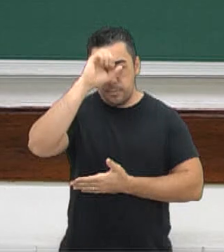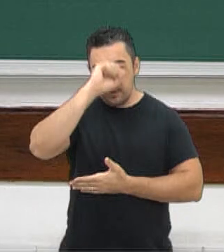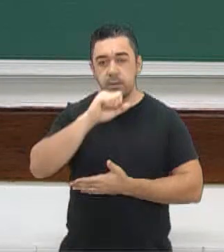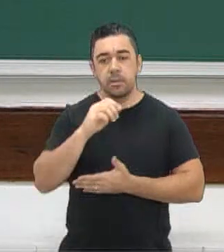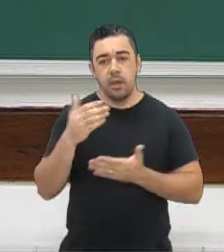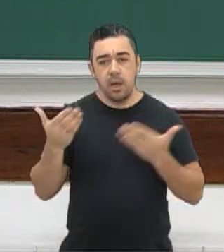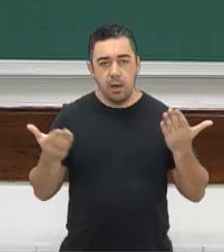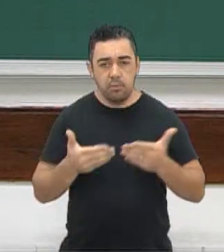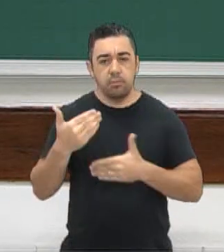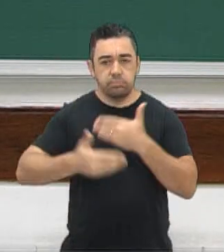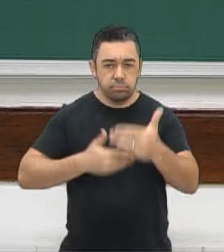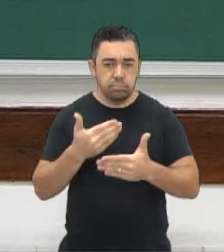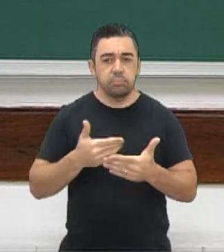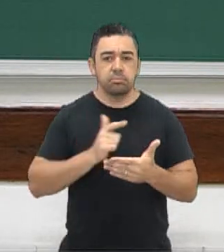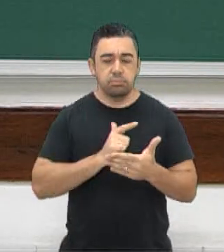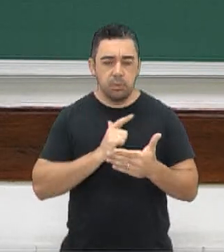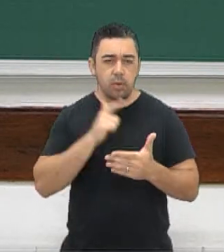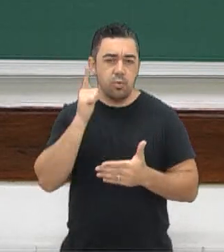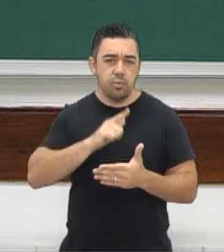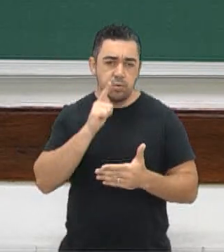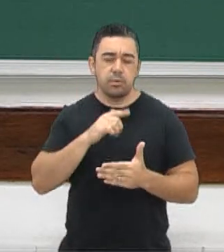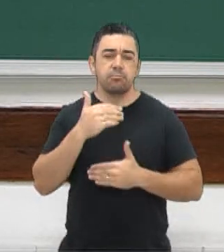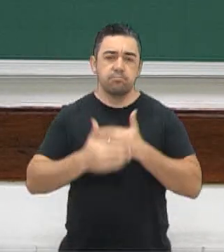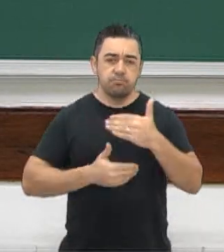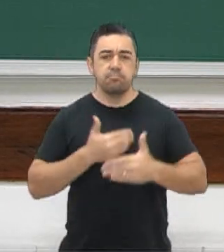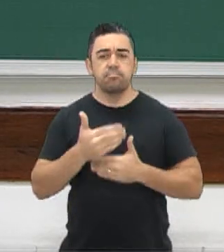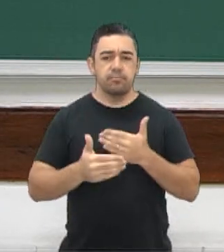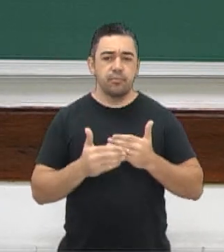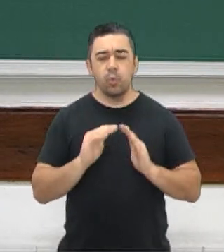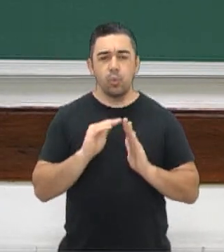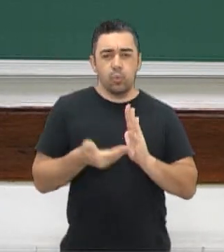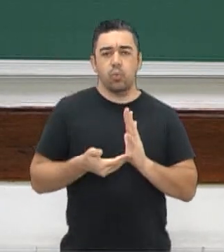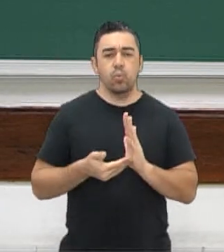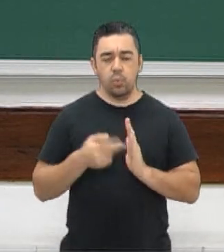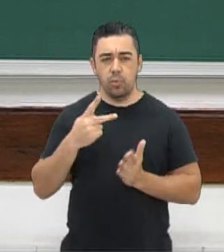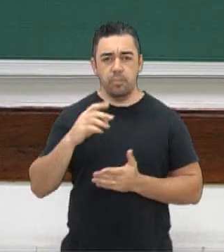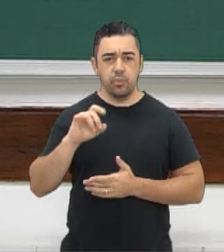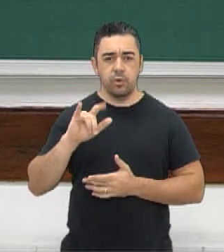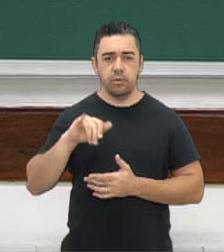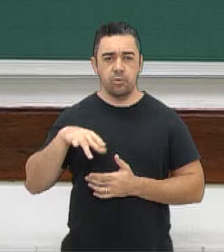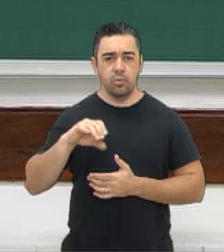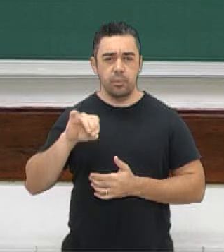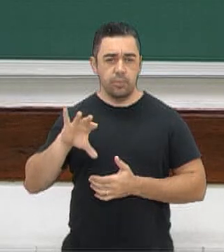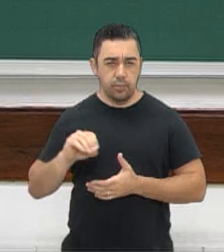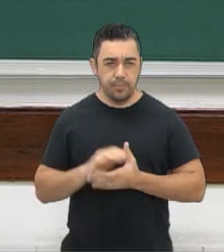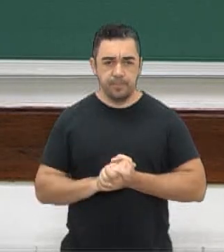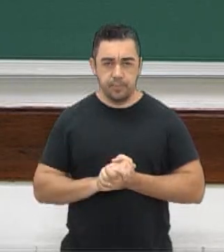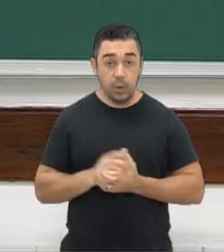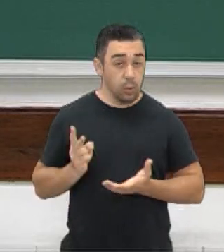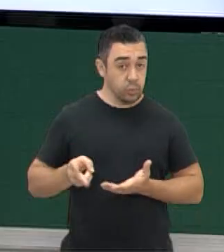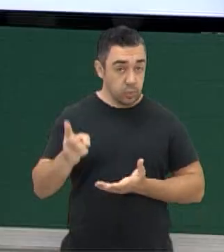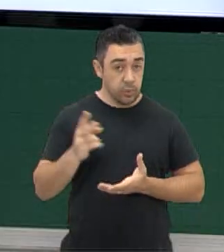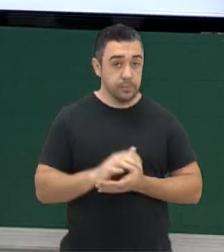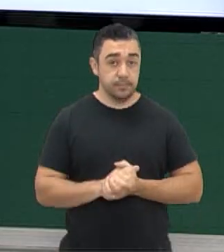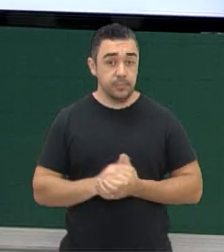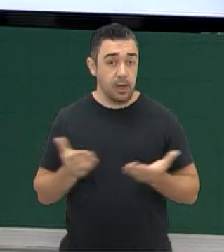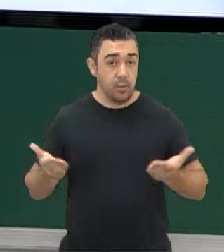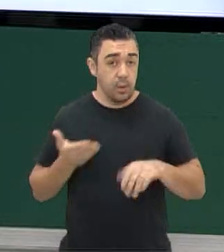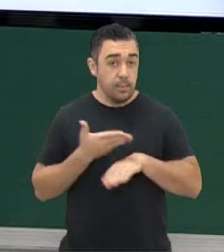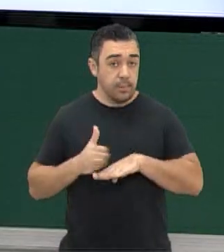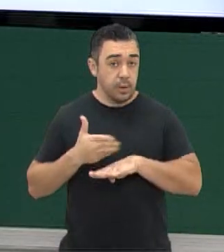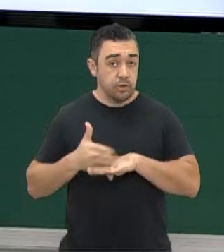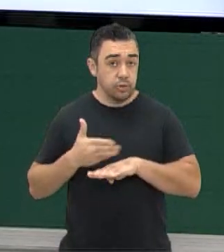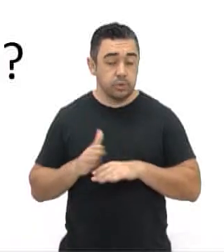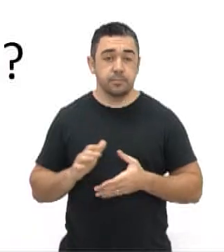que agora estamos chegando no topo, que é o todo do polinômio. Vamos continuar. Vamos pôr em prática, olha